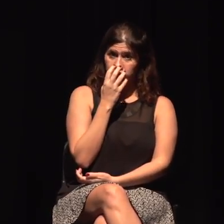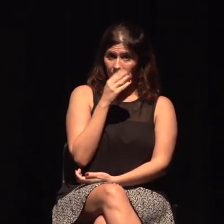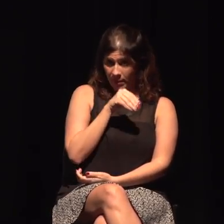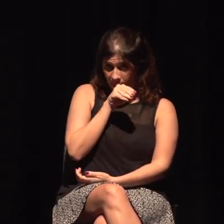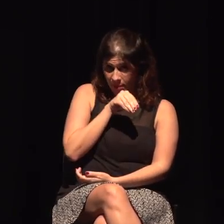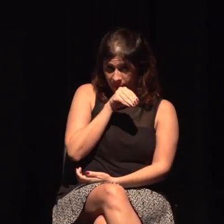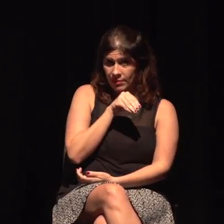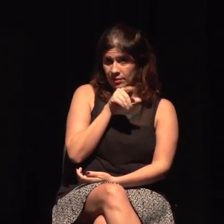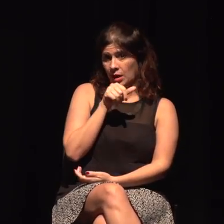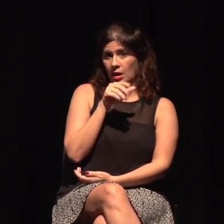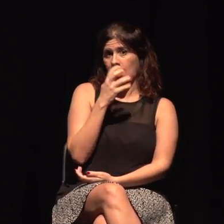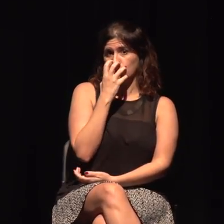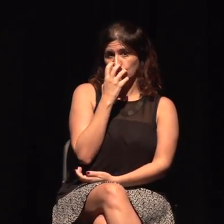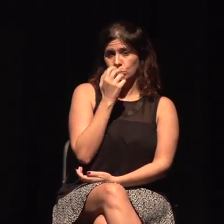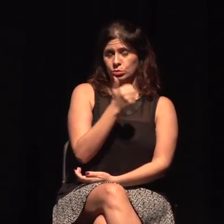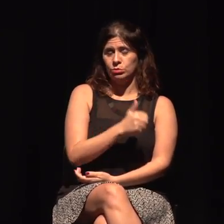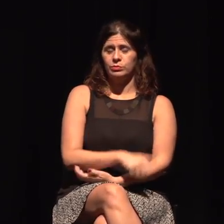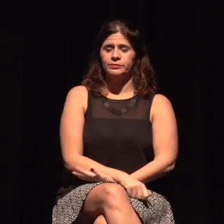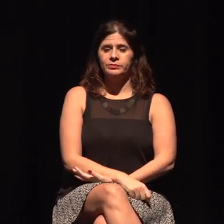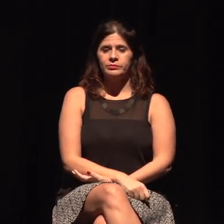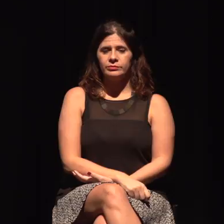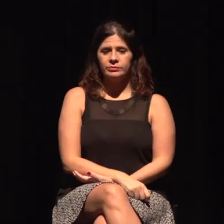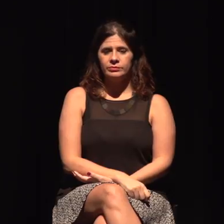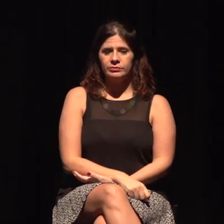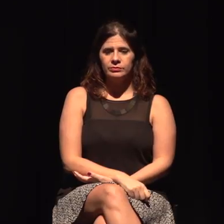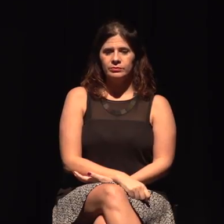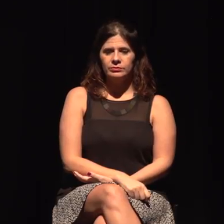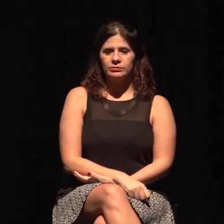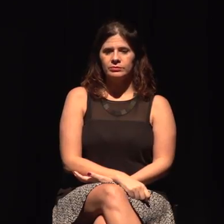Então, vamos lá, o cão falando, né? Um cão falando, imagina.